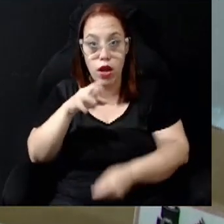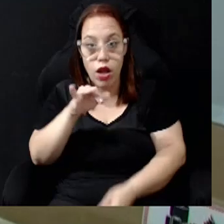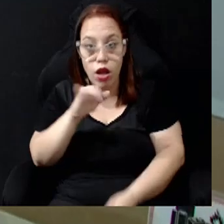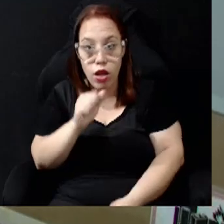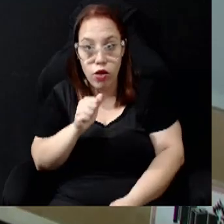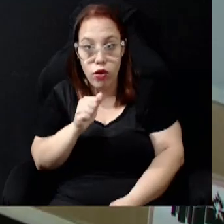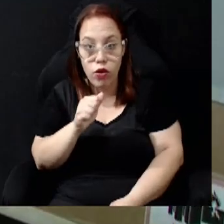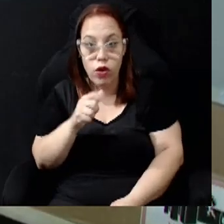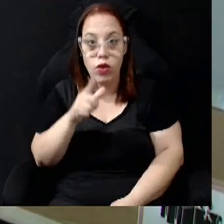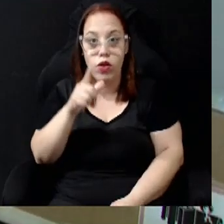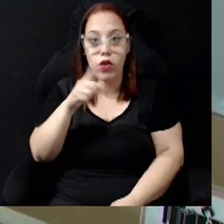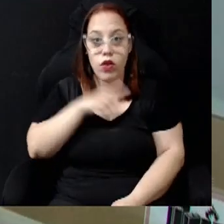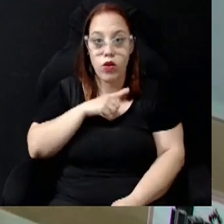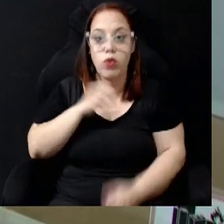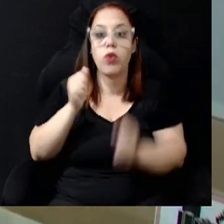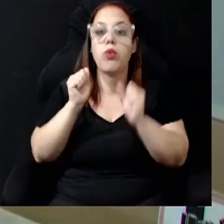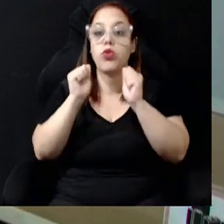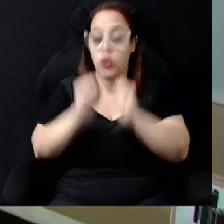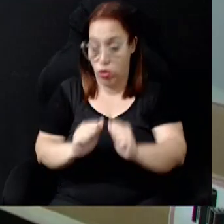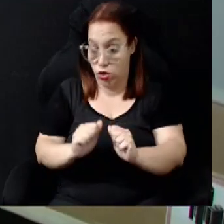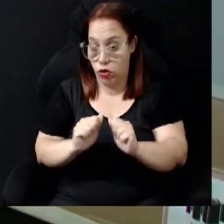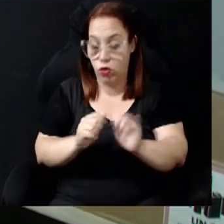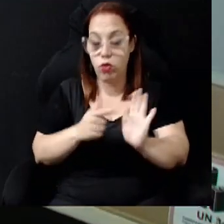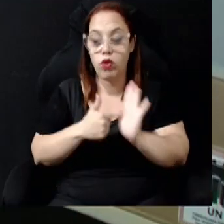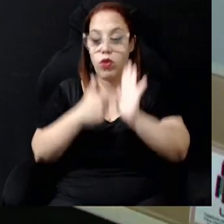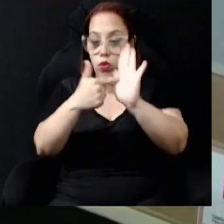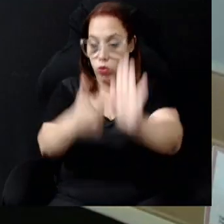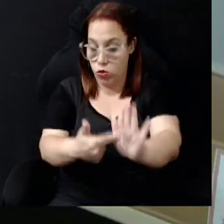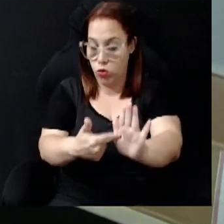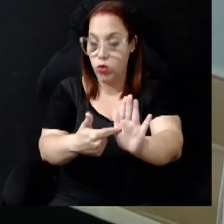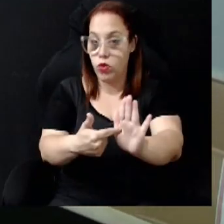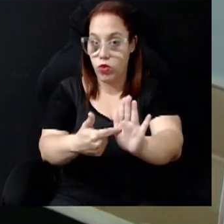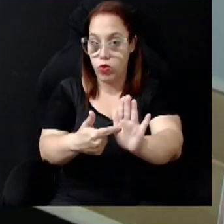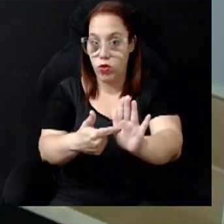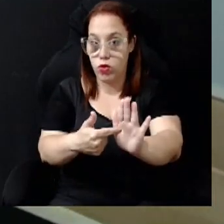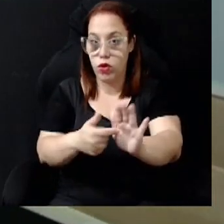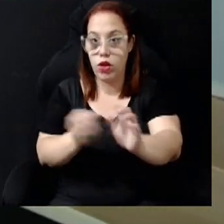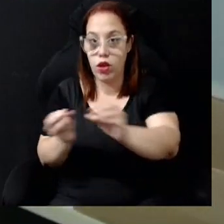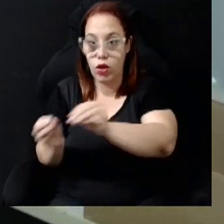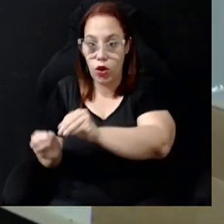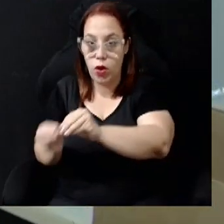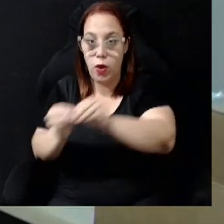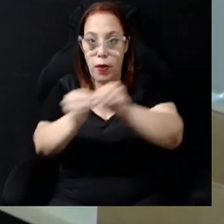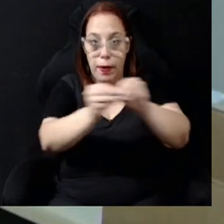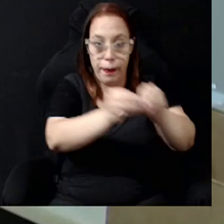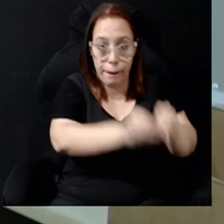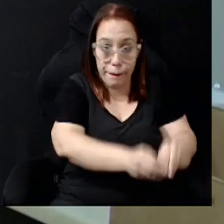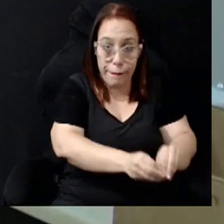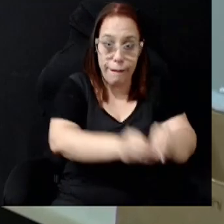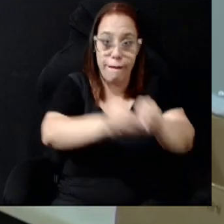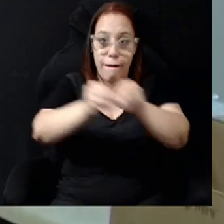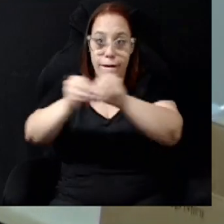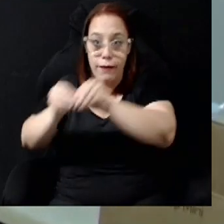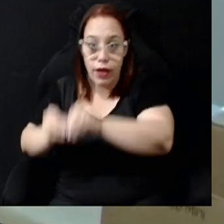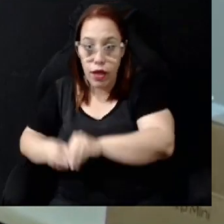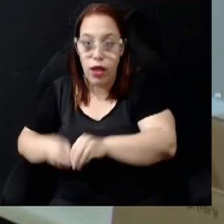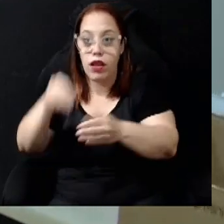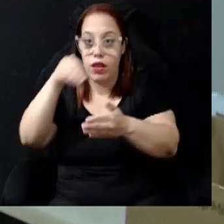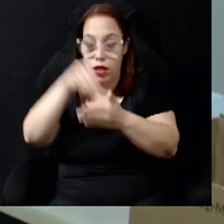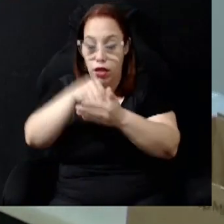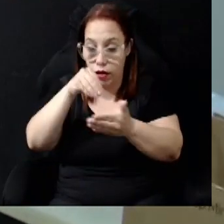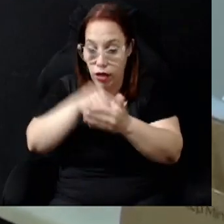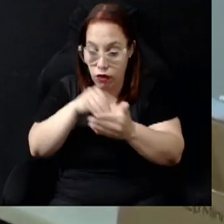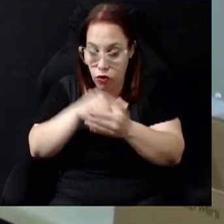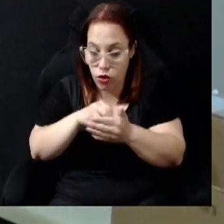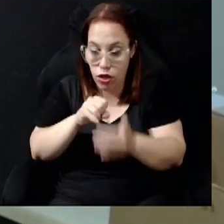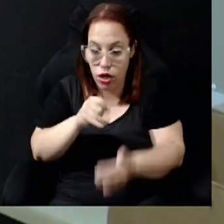é possível mostrar aí a transferência desses votos eletrônicos, né, que foram feitos